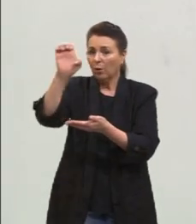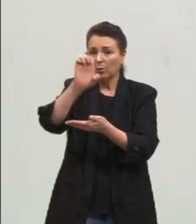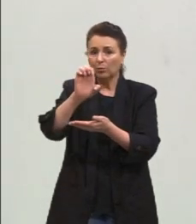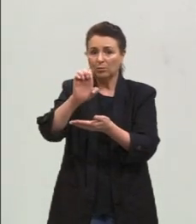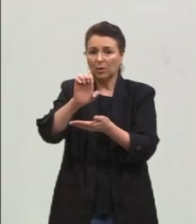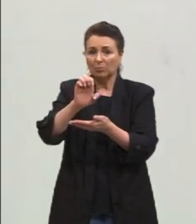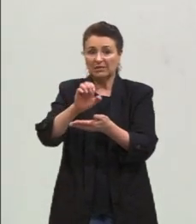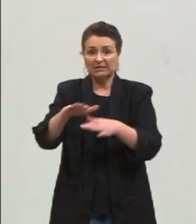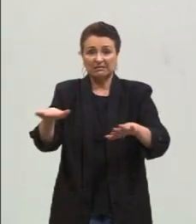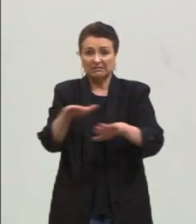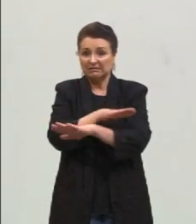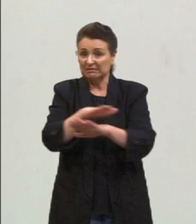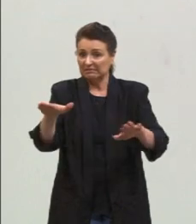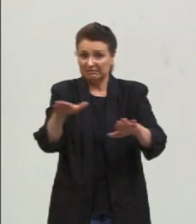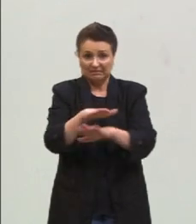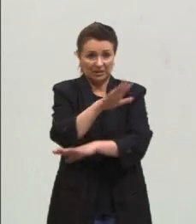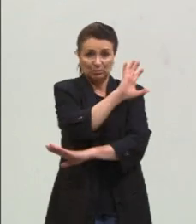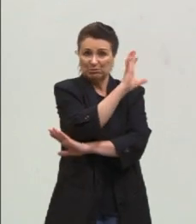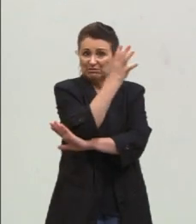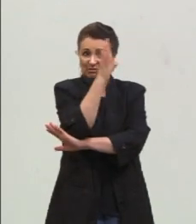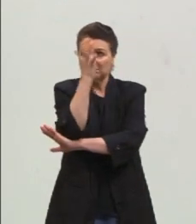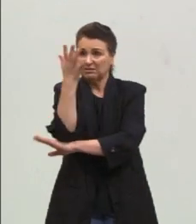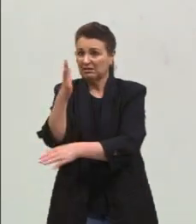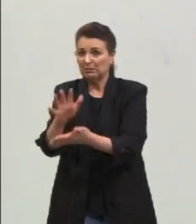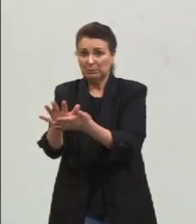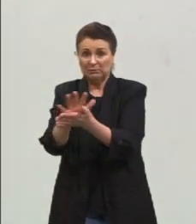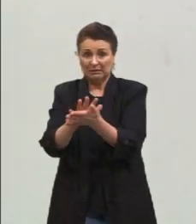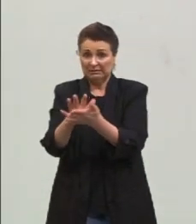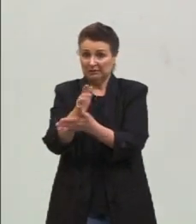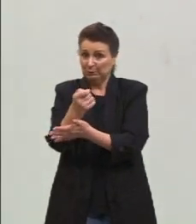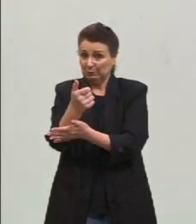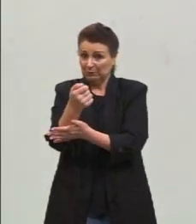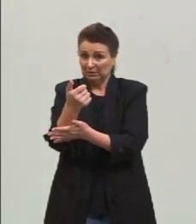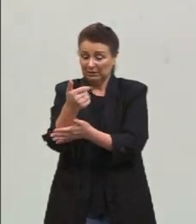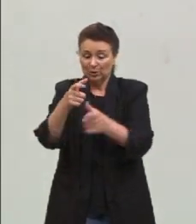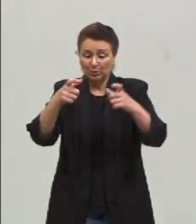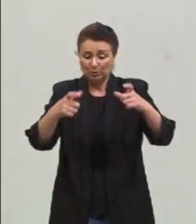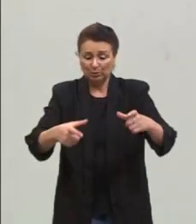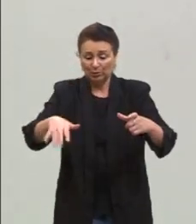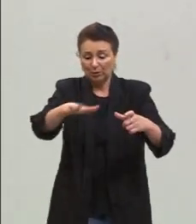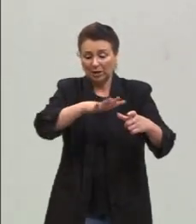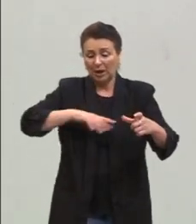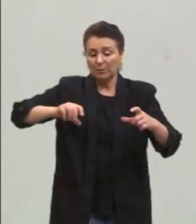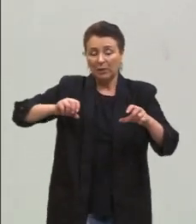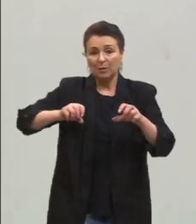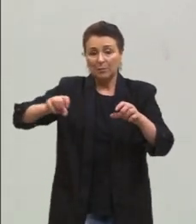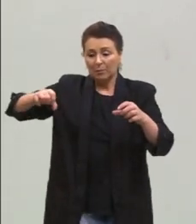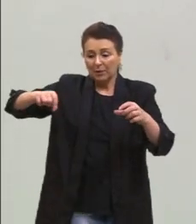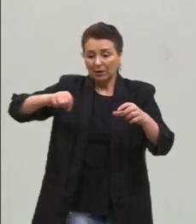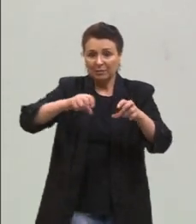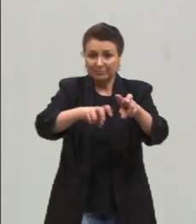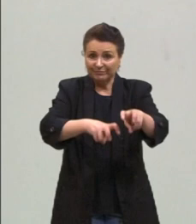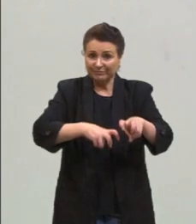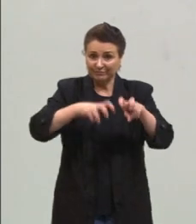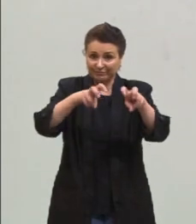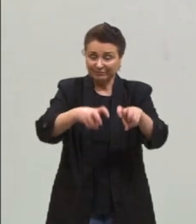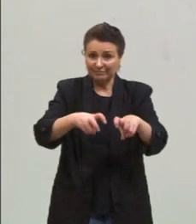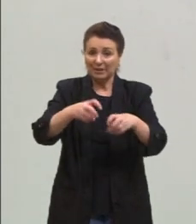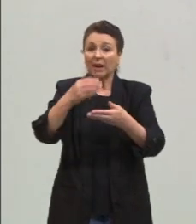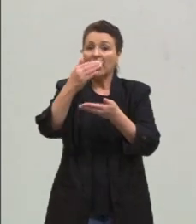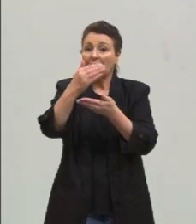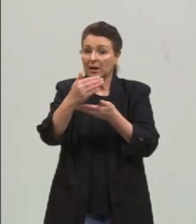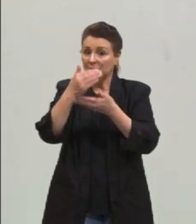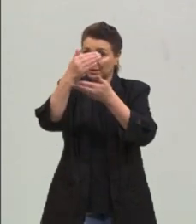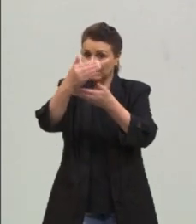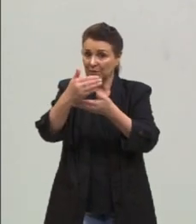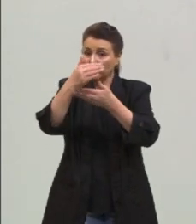todas as suas florestas né não tinha mais lugares para plantar Então as navegações em grande parte foram movimento dos